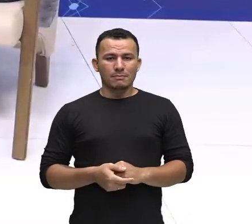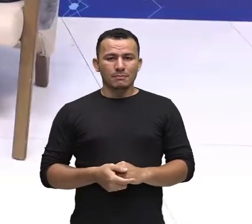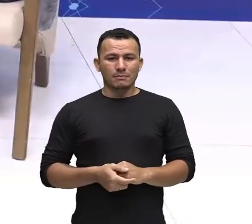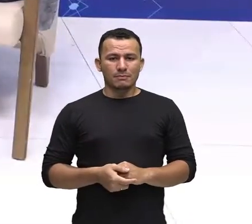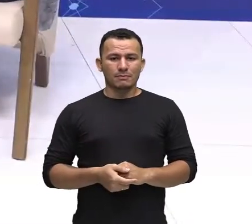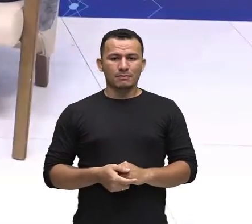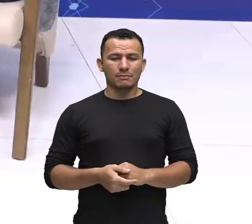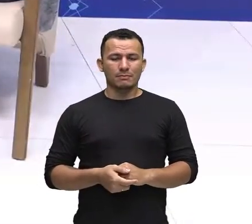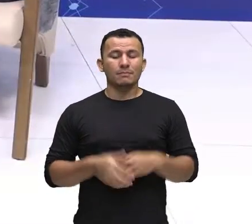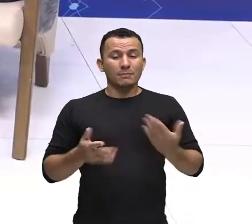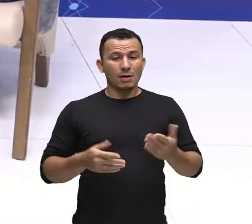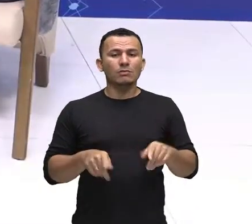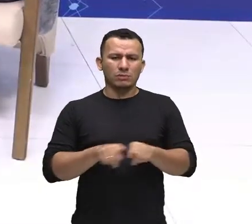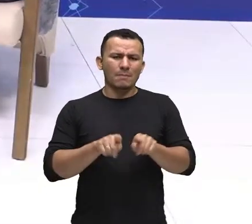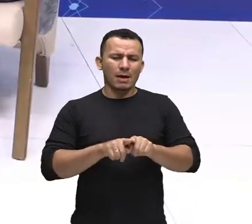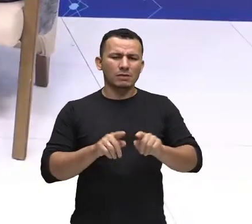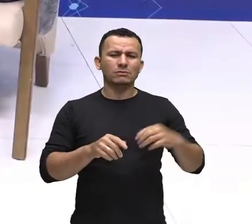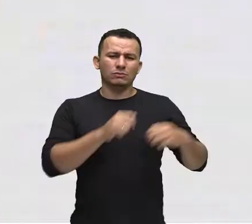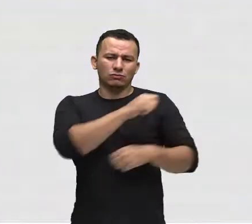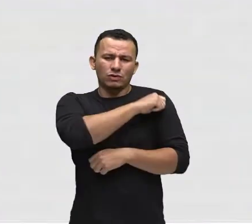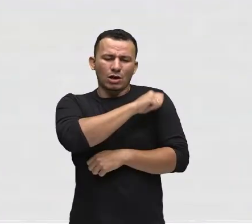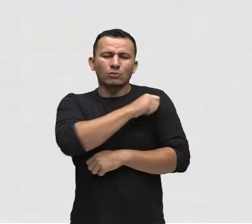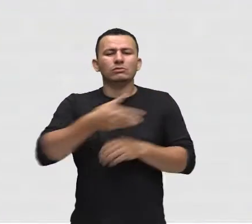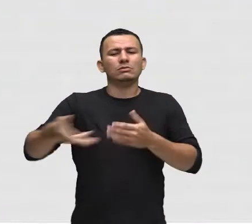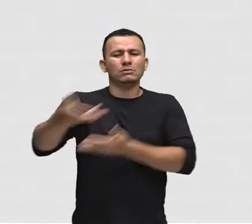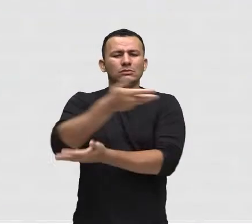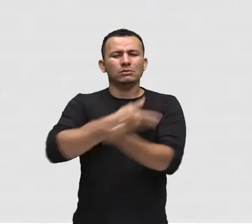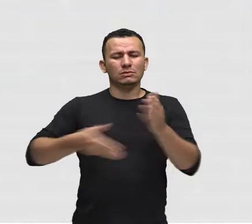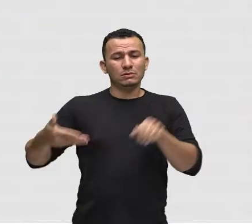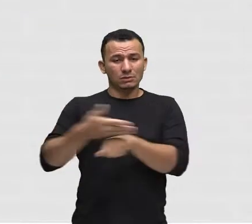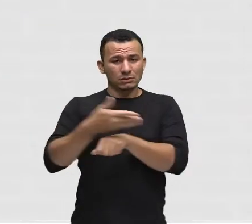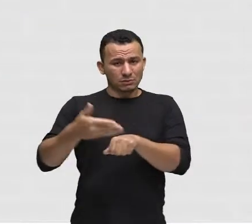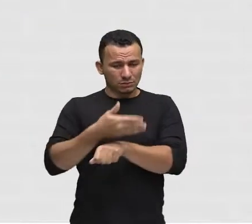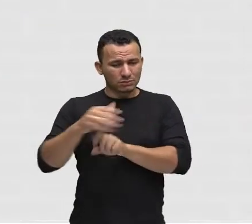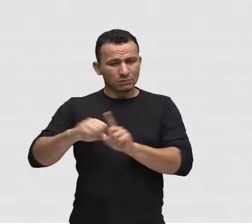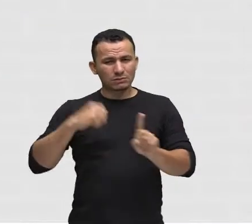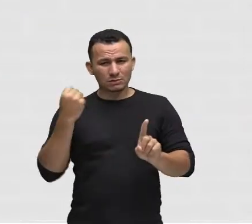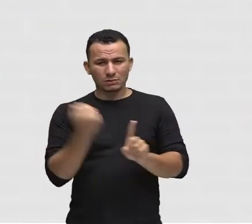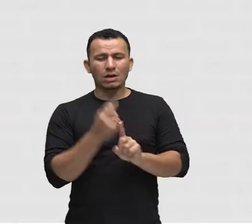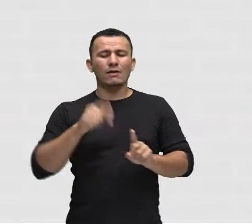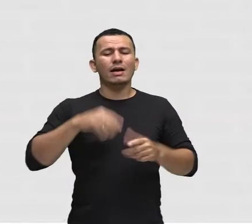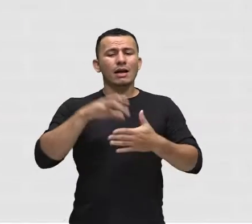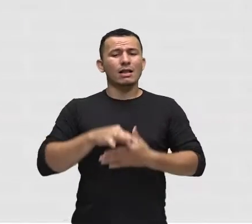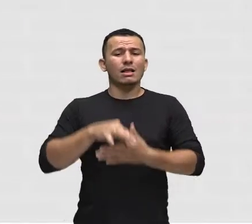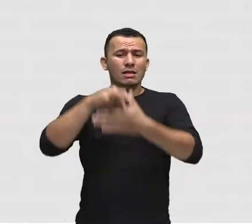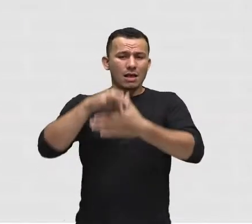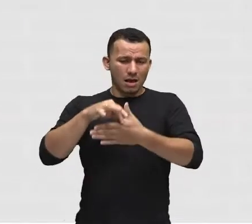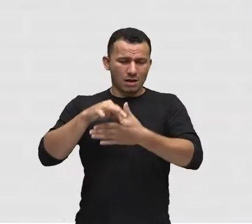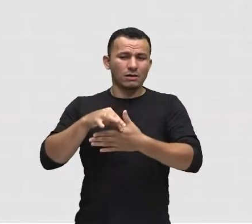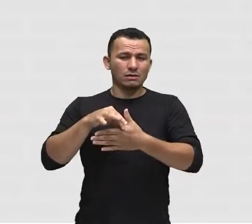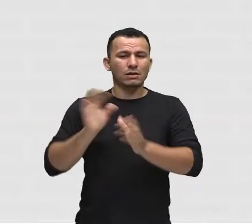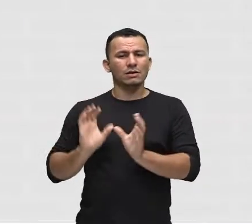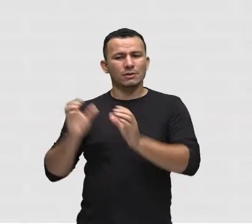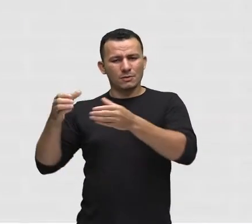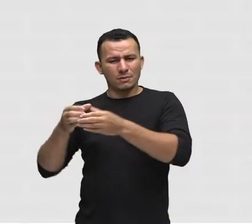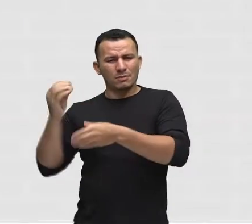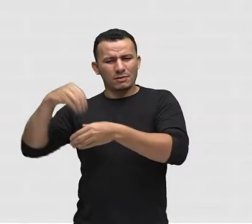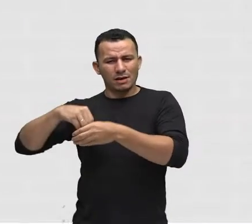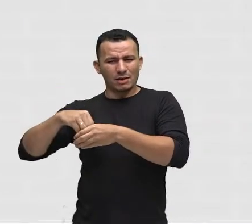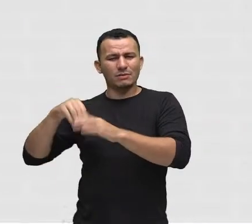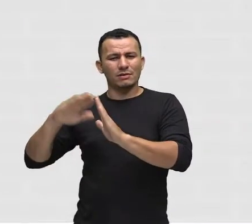aí os alunos desenvolvem também a participação social e liderança, né, que é assumir liderança compartilhada em grupos e na